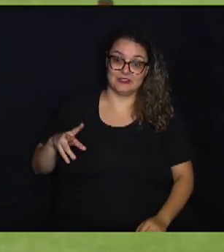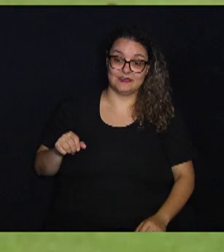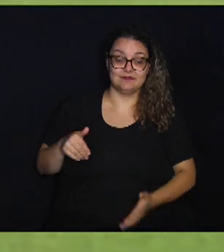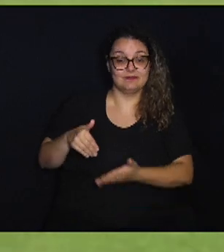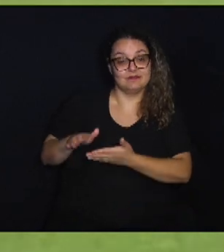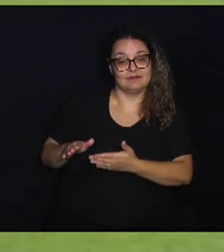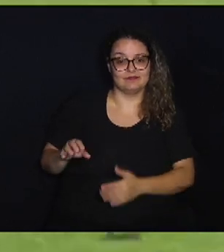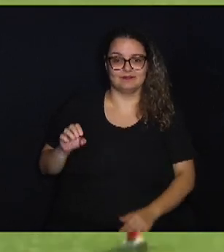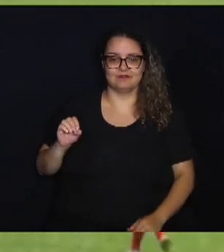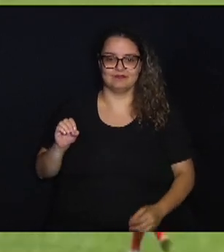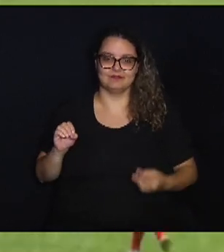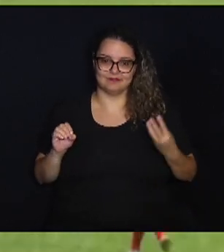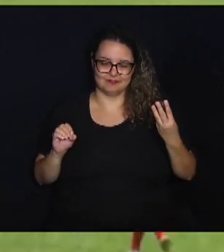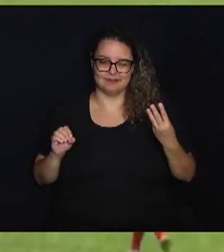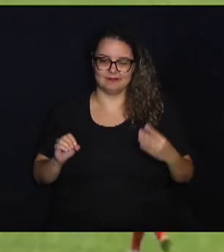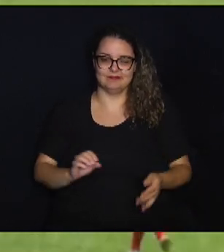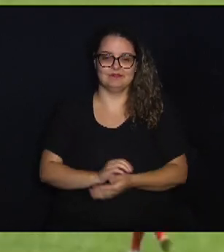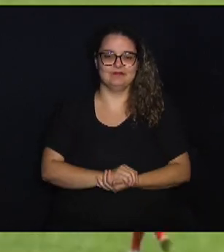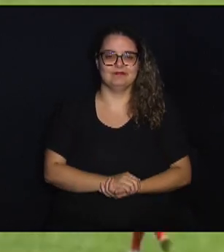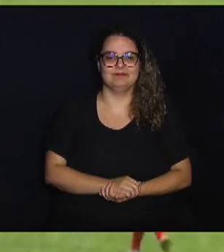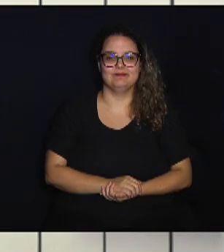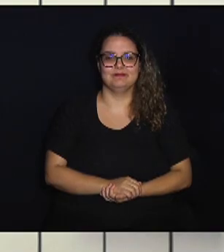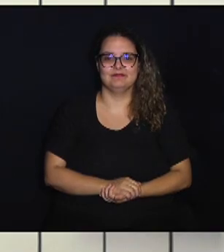eliminado 0.